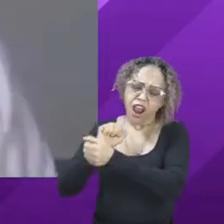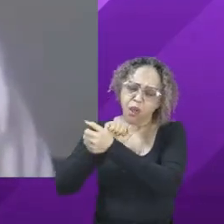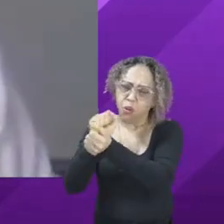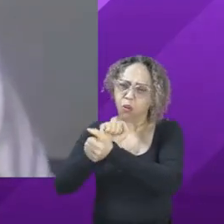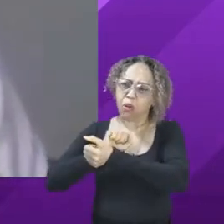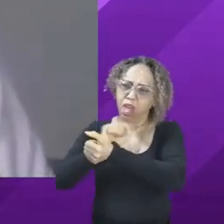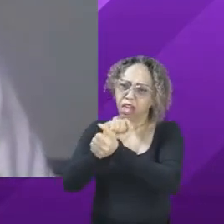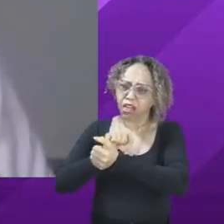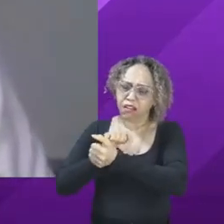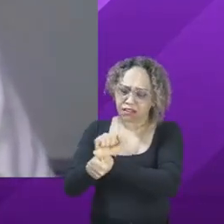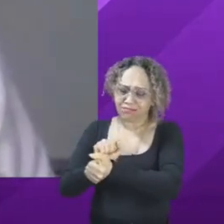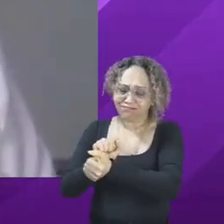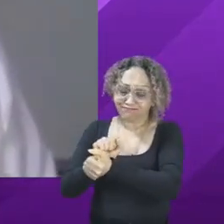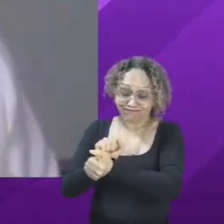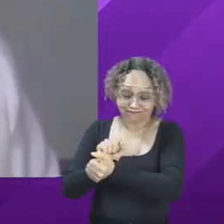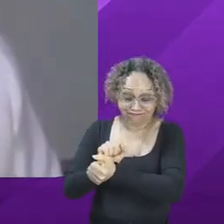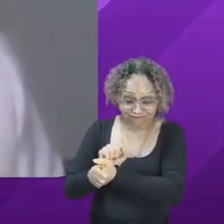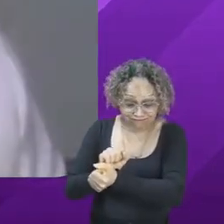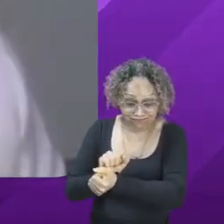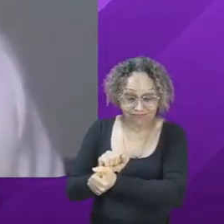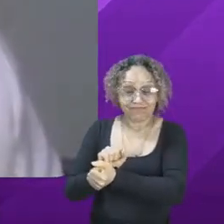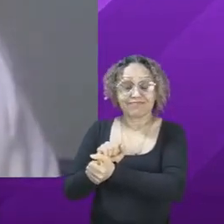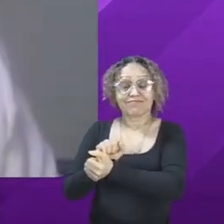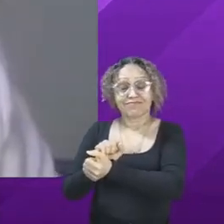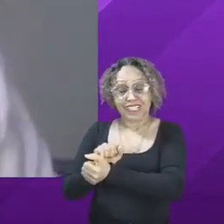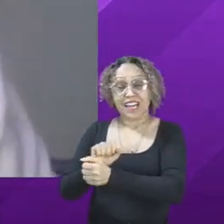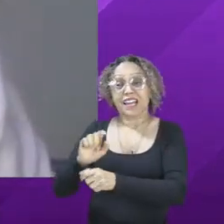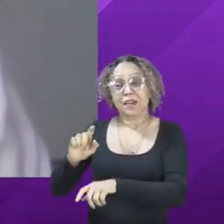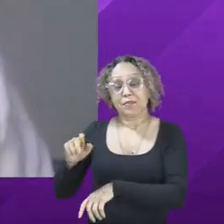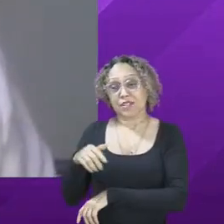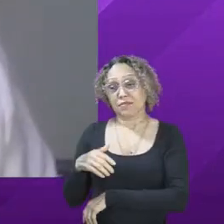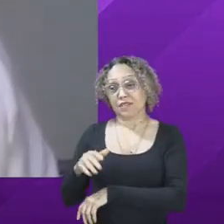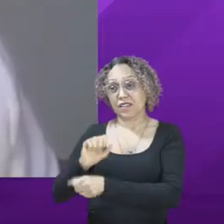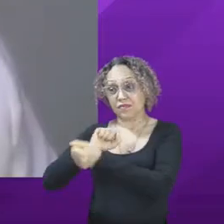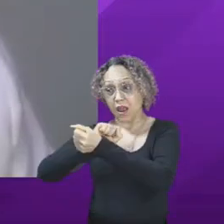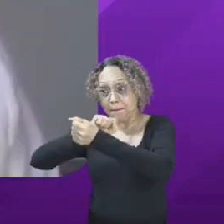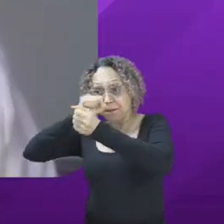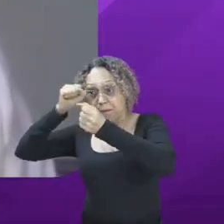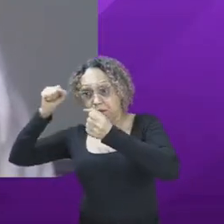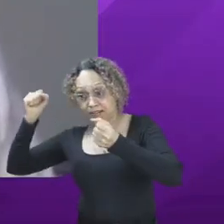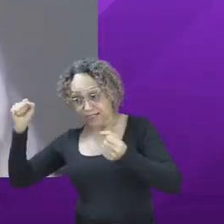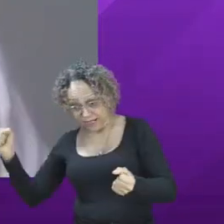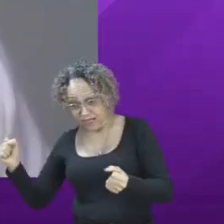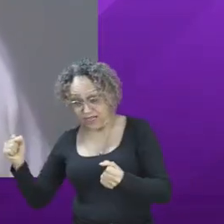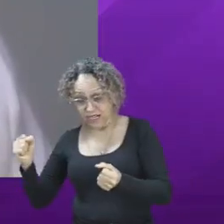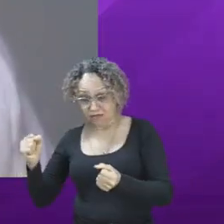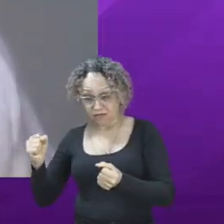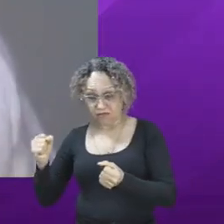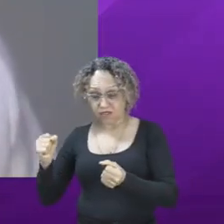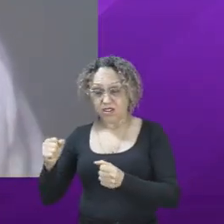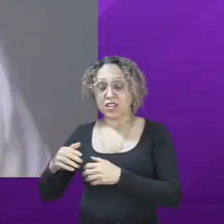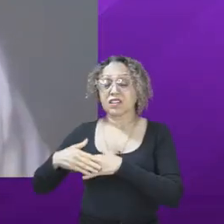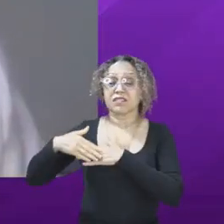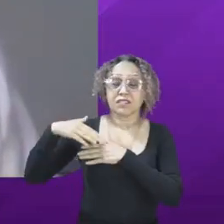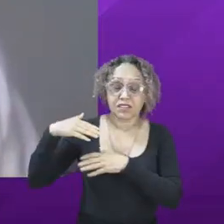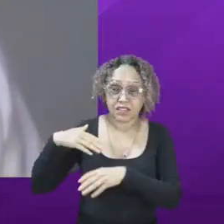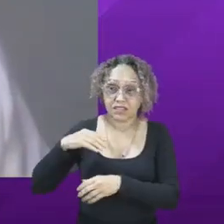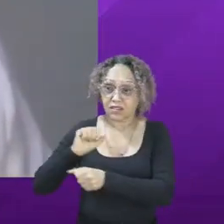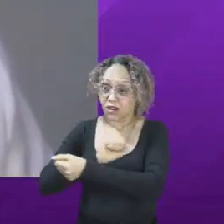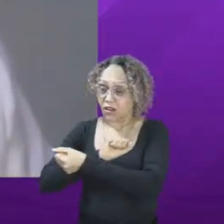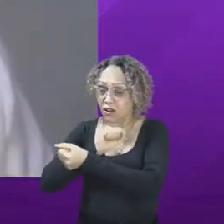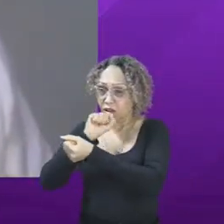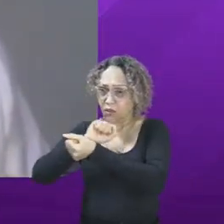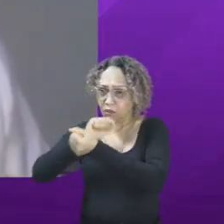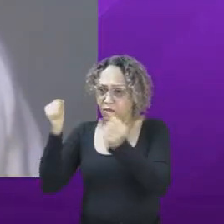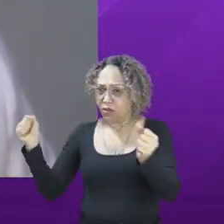sobrevivendo ao pós-abolição, né, sobrevivendo a tudo aquilo que nos foi tirado, nos foi cerceado, né, o modo como a gente foi colocado de